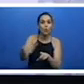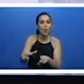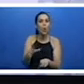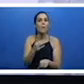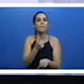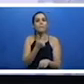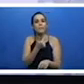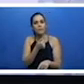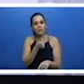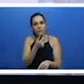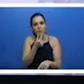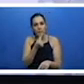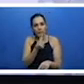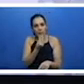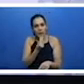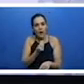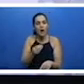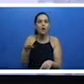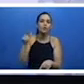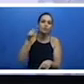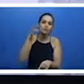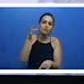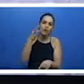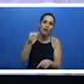vai se acasalar.